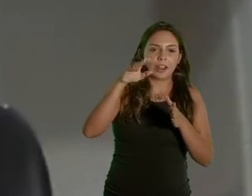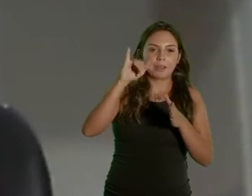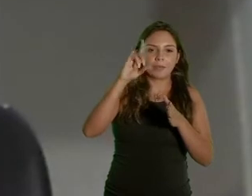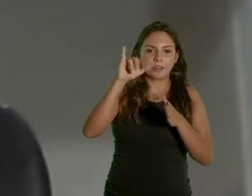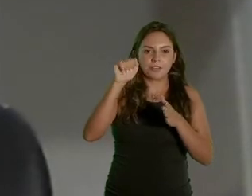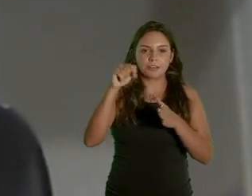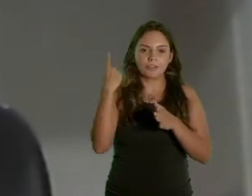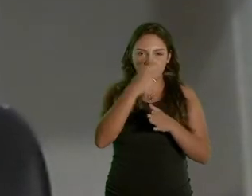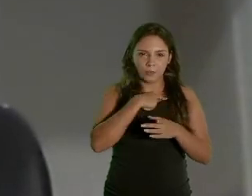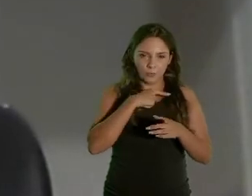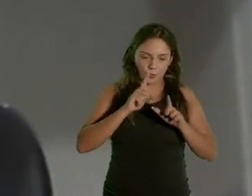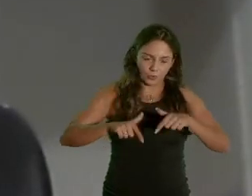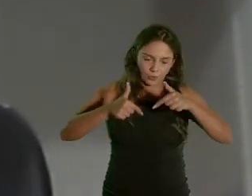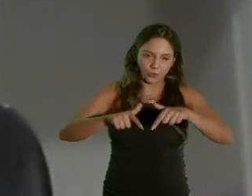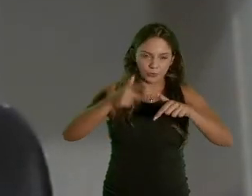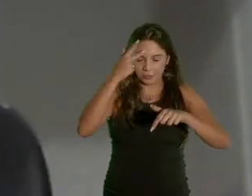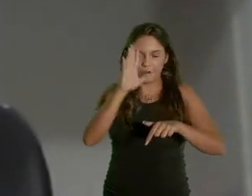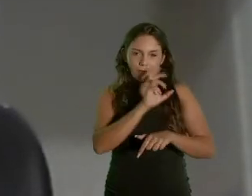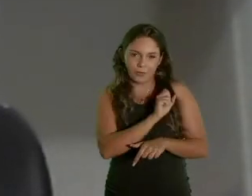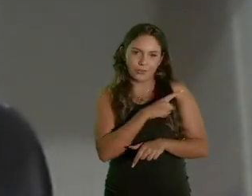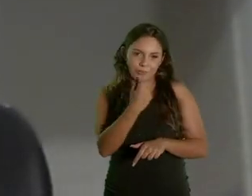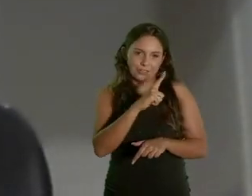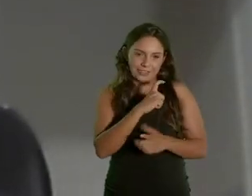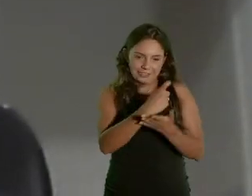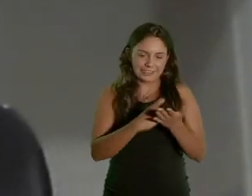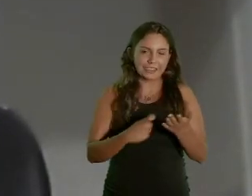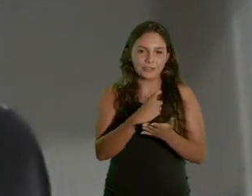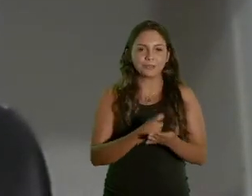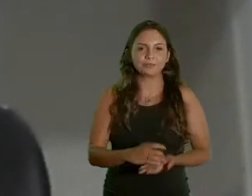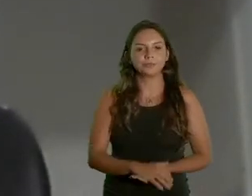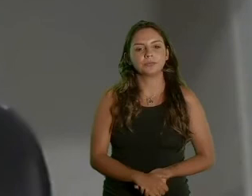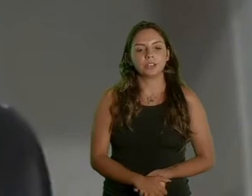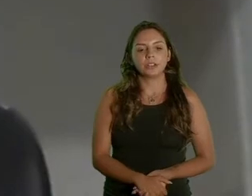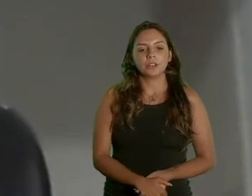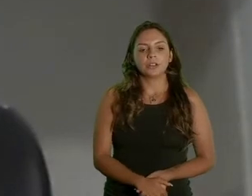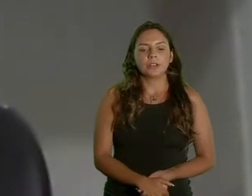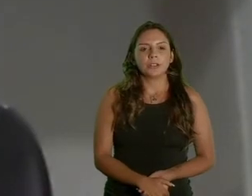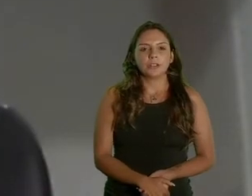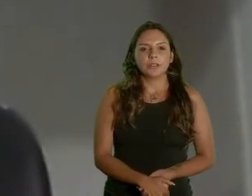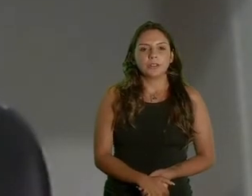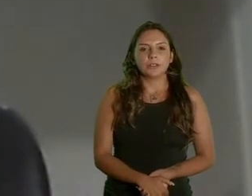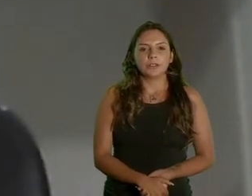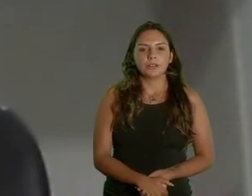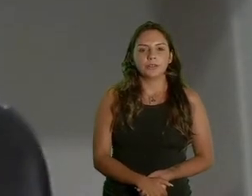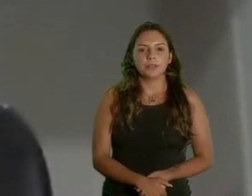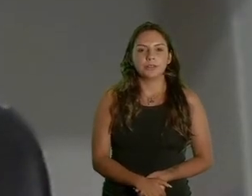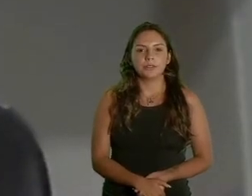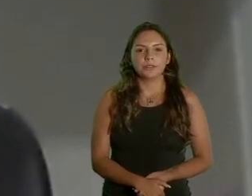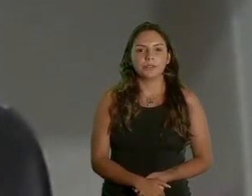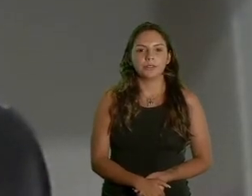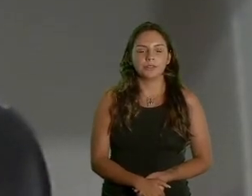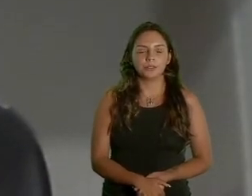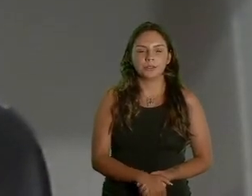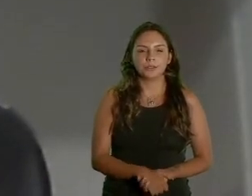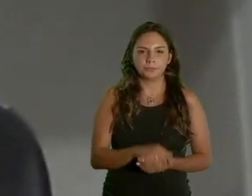gente continua a nossa luta pelo amor que a gente tem aos textos, né? Maravilha. Eu vou fazer agora uma pequena